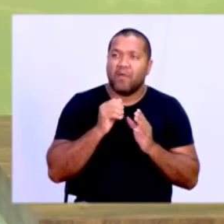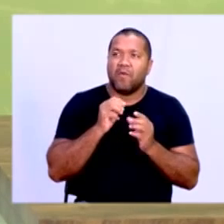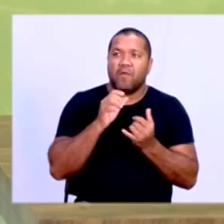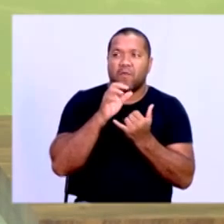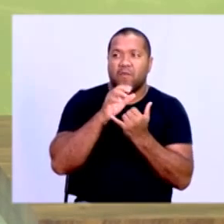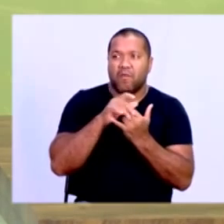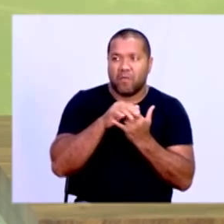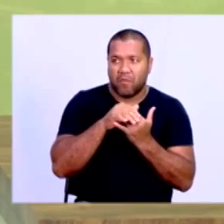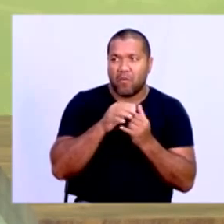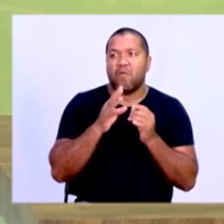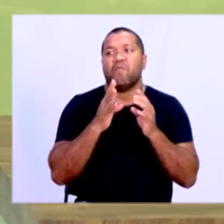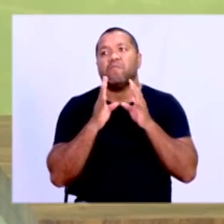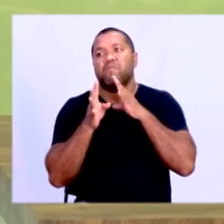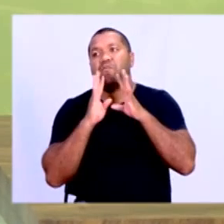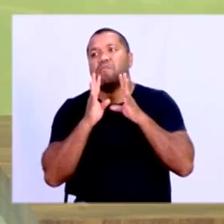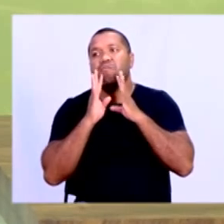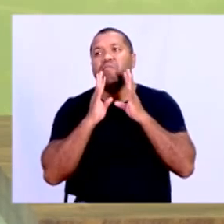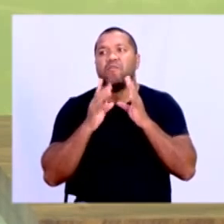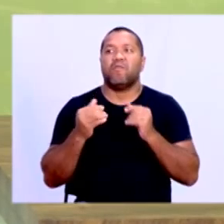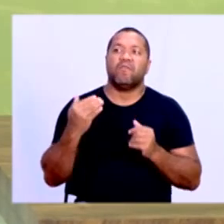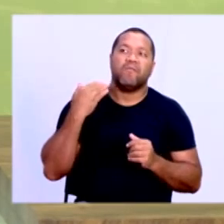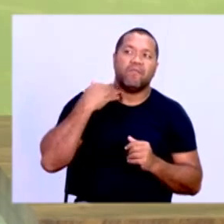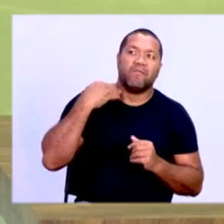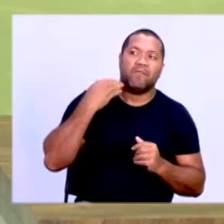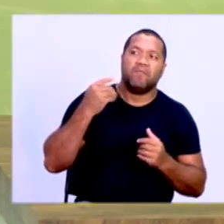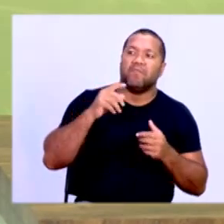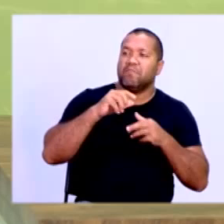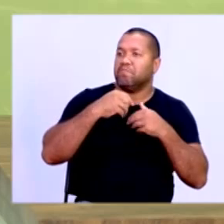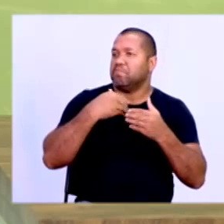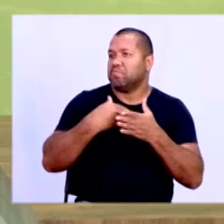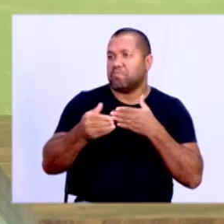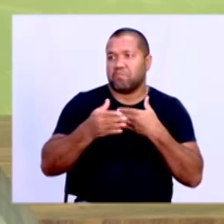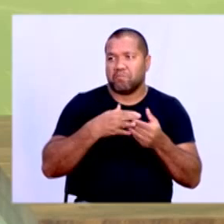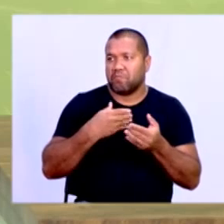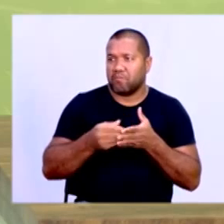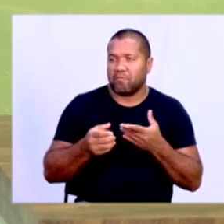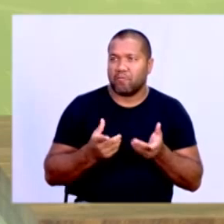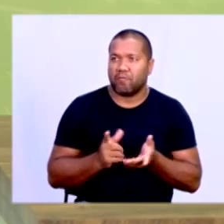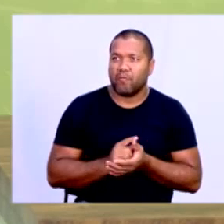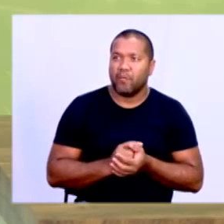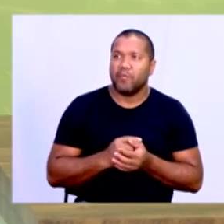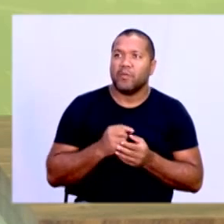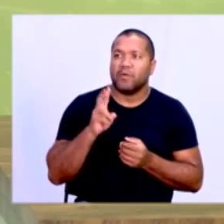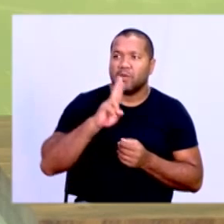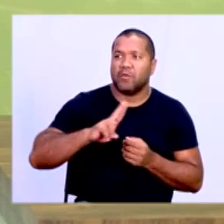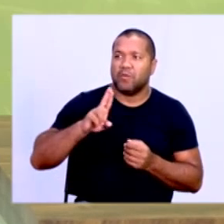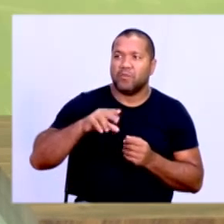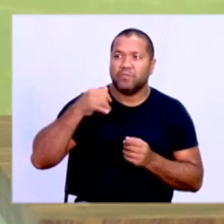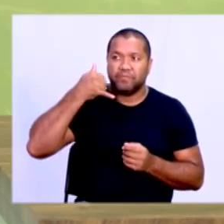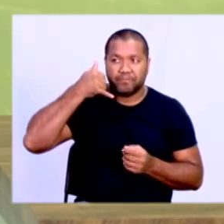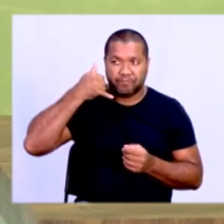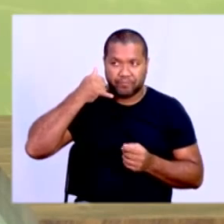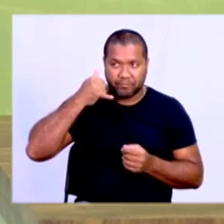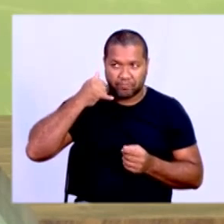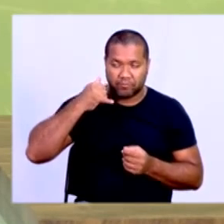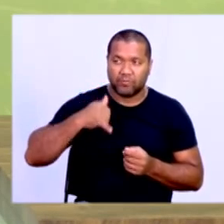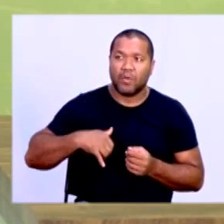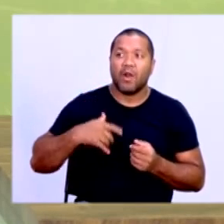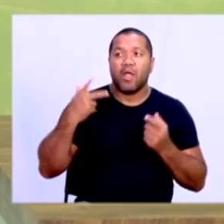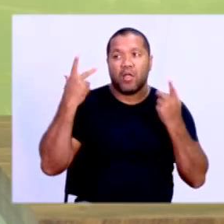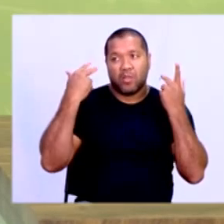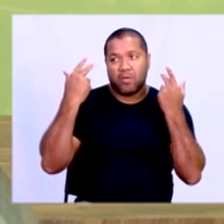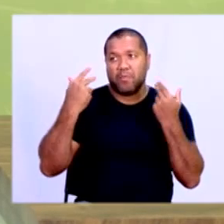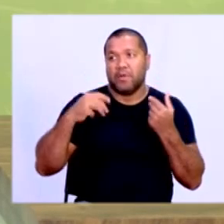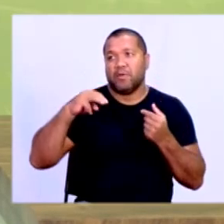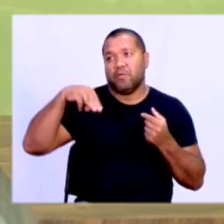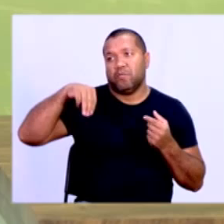o aplicativo do Banco do Brasil, do Bradesco, enfim, de qualquer unidade bancária que você usa no celular, normalmente é um